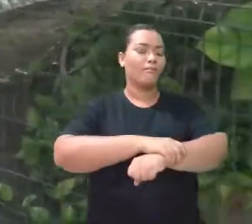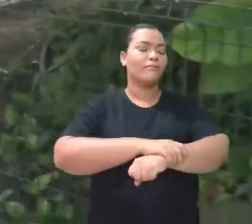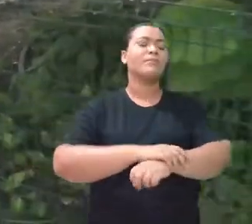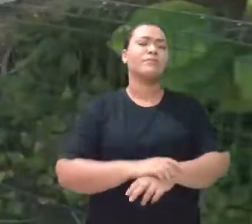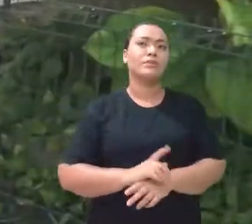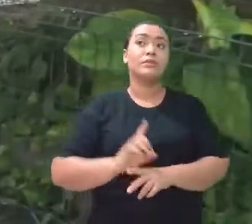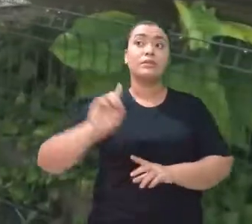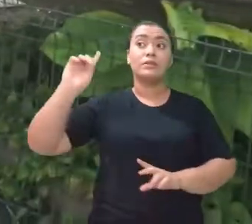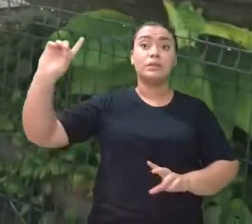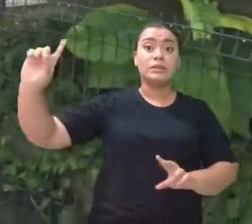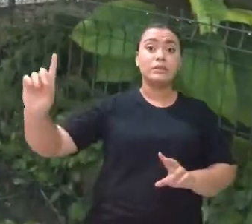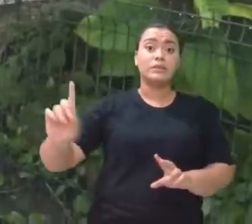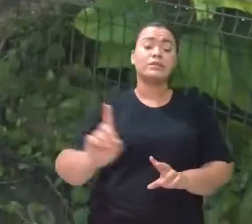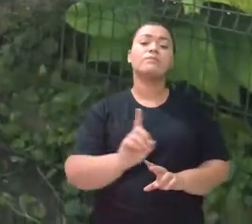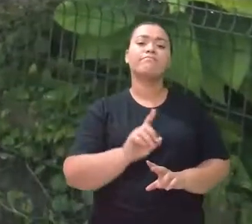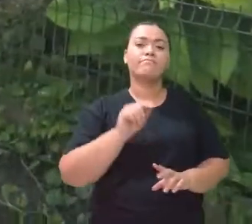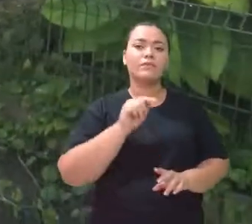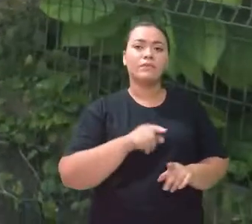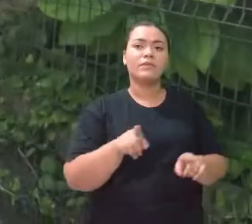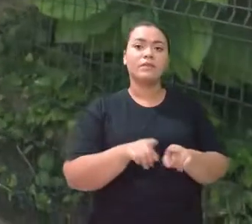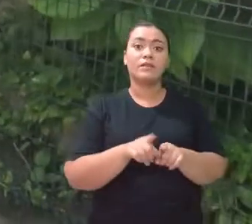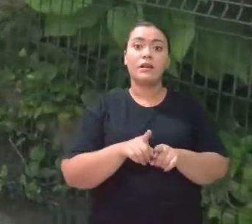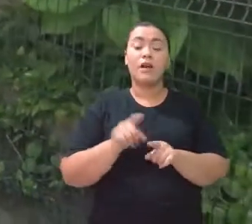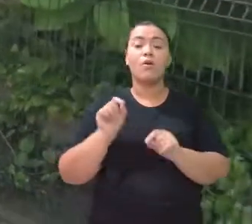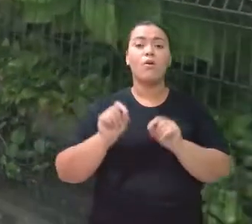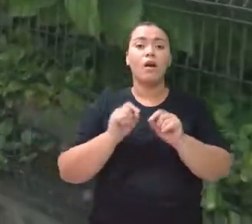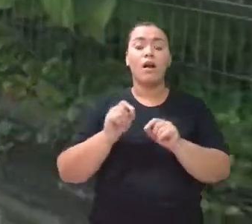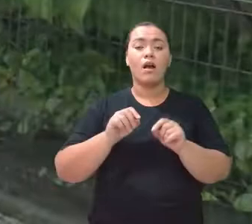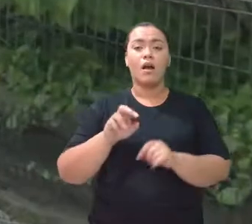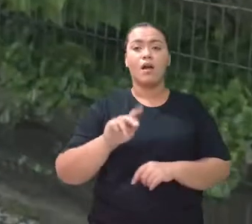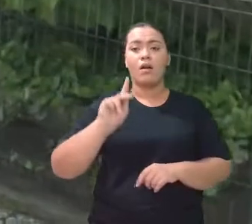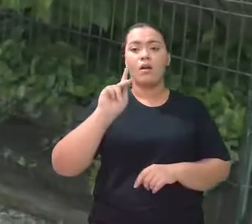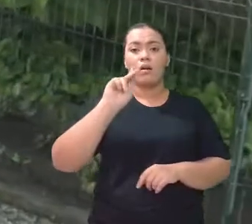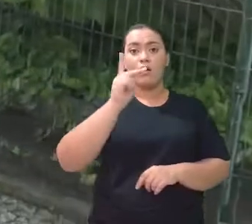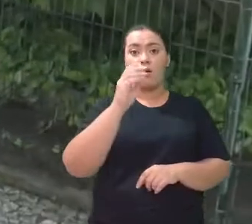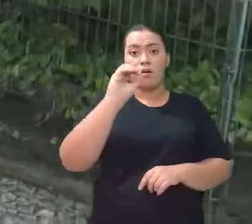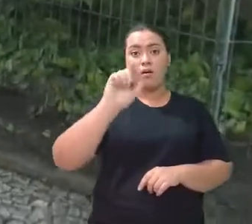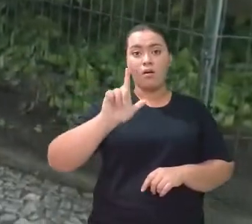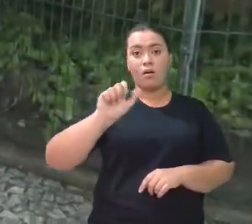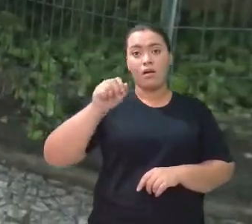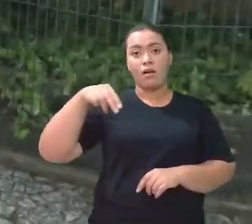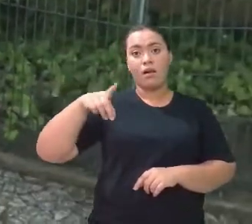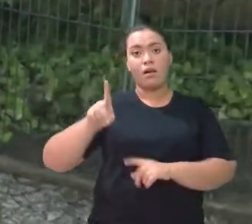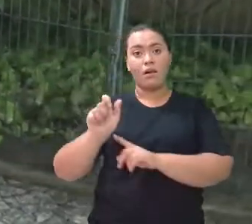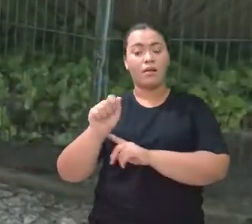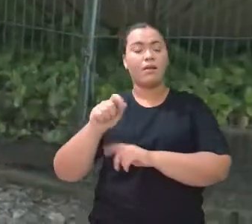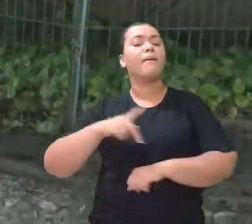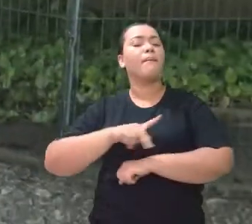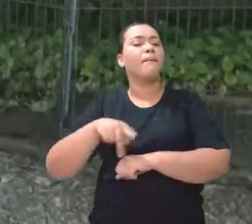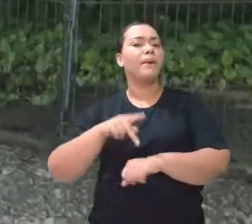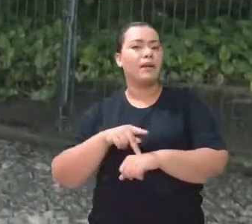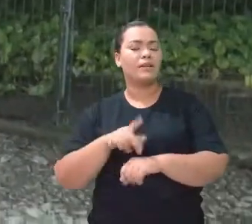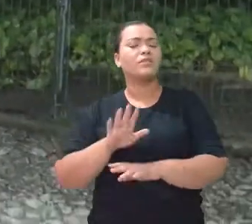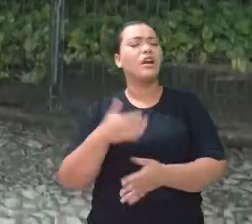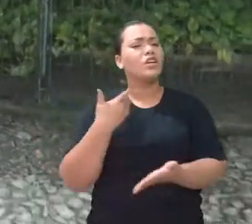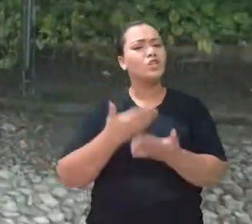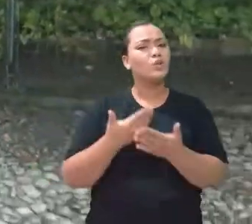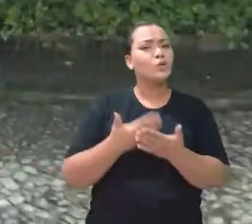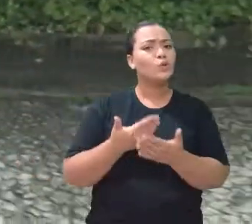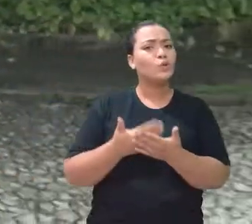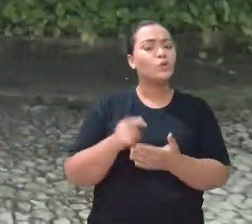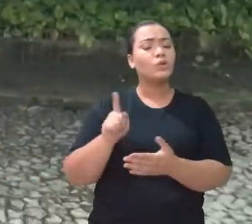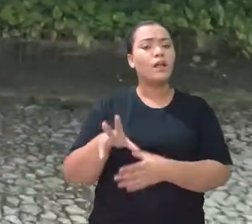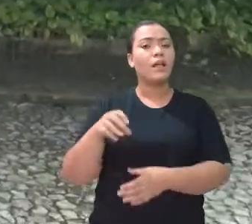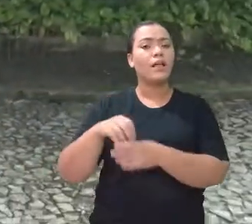veio de terras distantes, como a Holanda, né? A gente estuda aí na história a questão